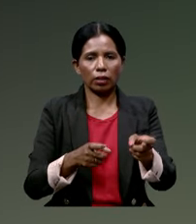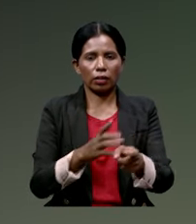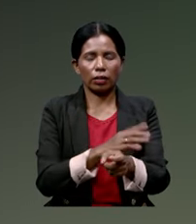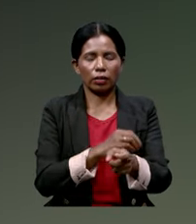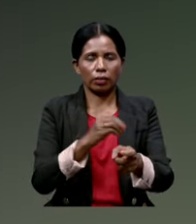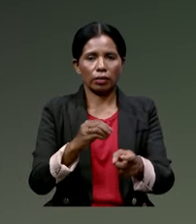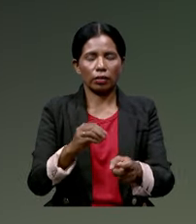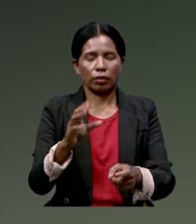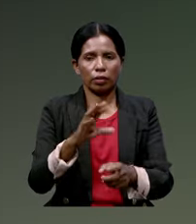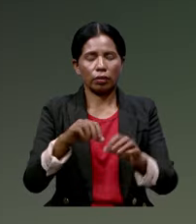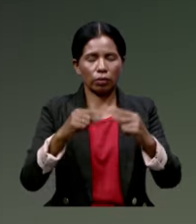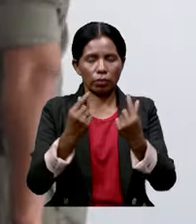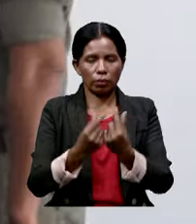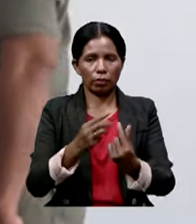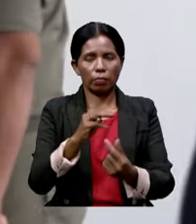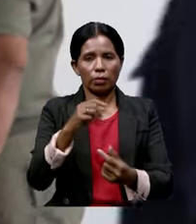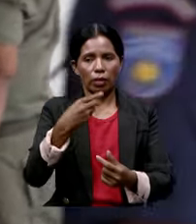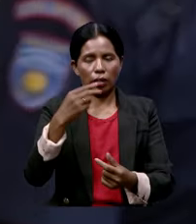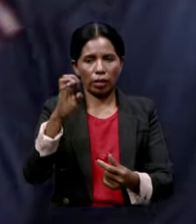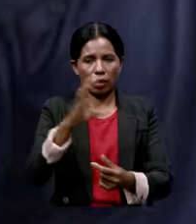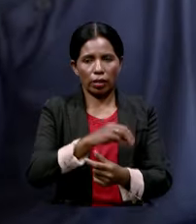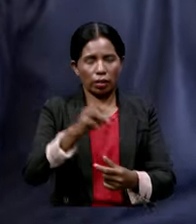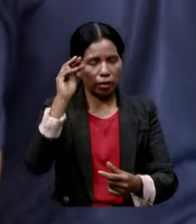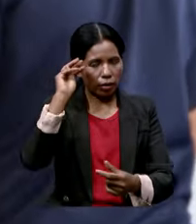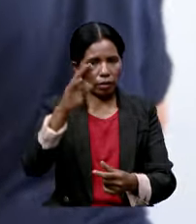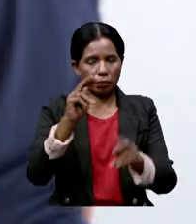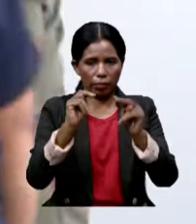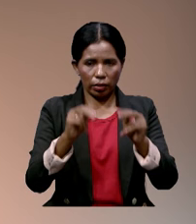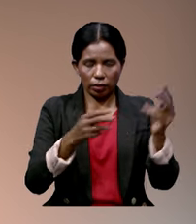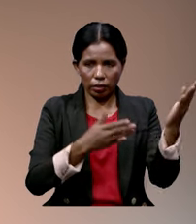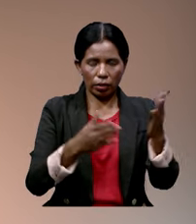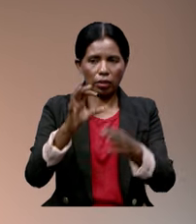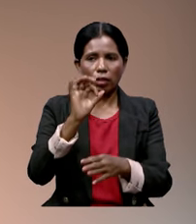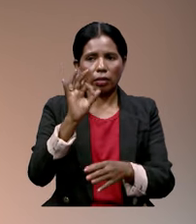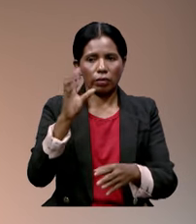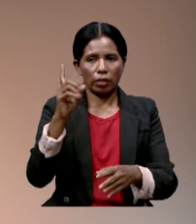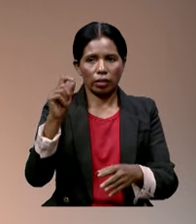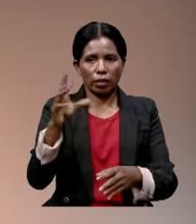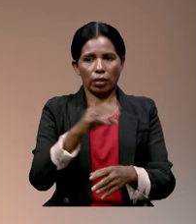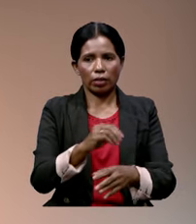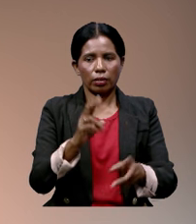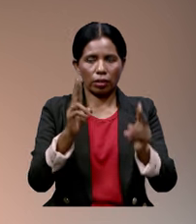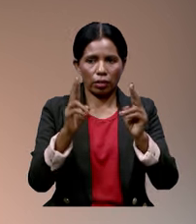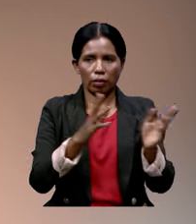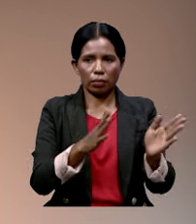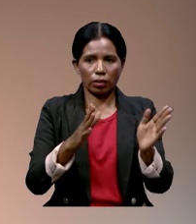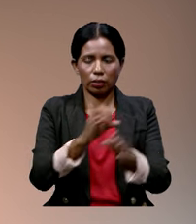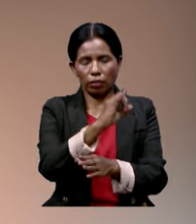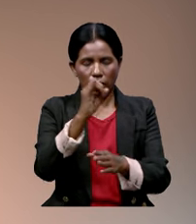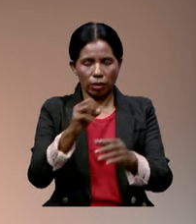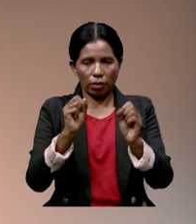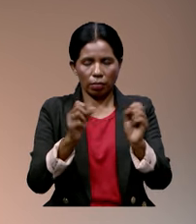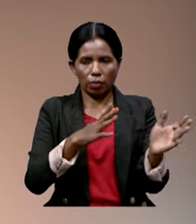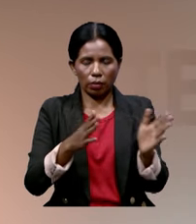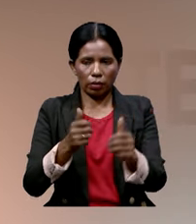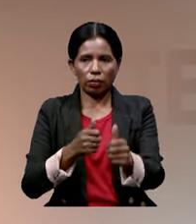executivo Fundasaun Mahein, ministro refeja no ministro interior, persija orienta comando F-FDTL no PNTL, atu aselera prosesu investigasaun, nune bele